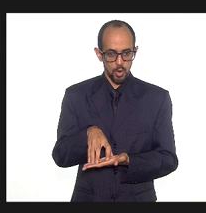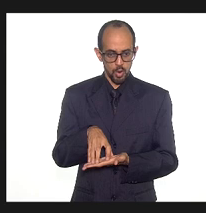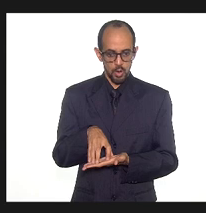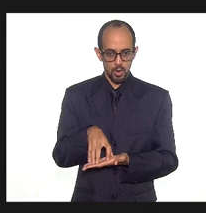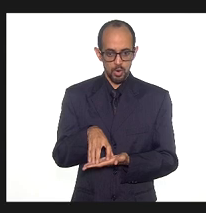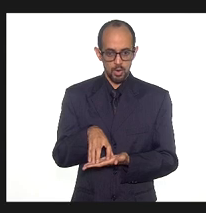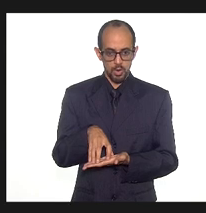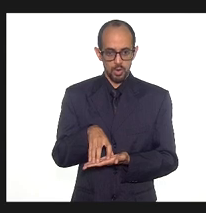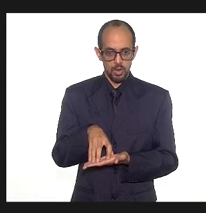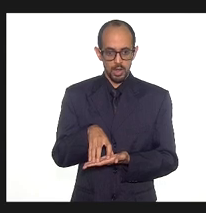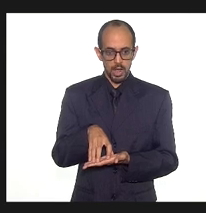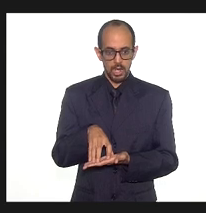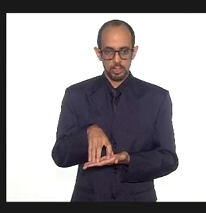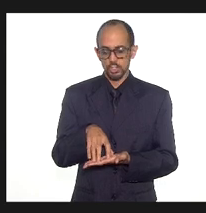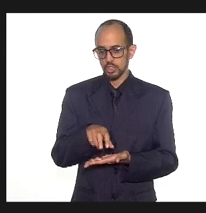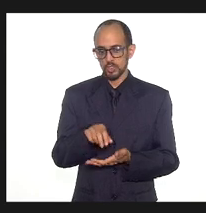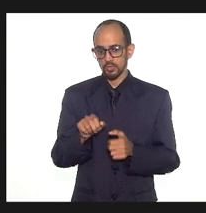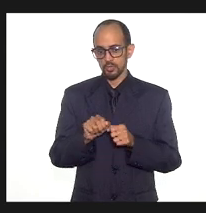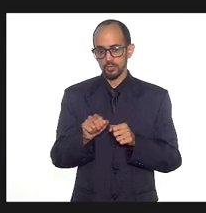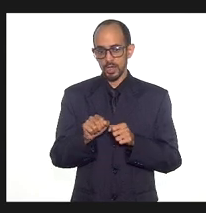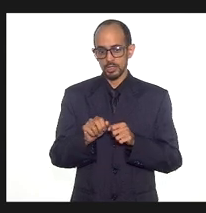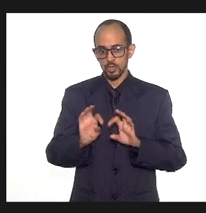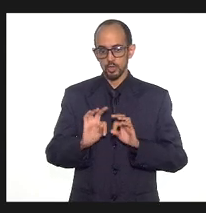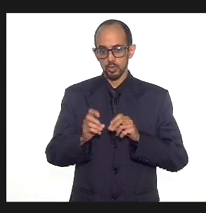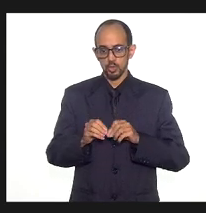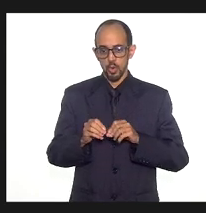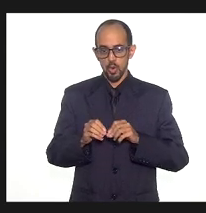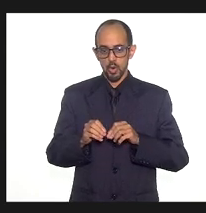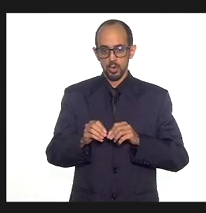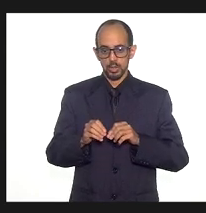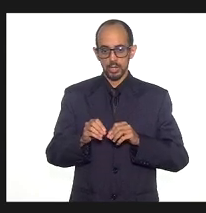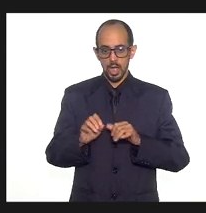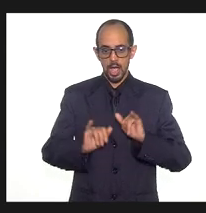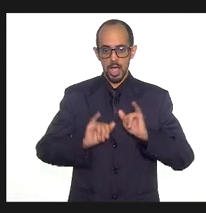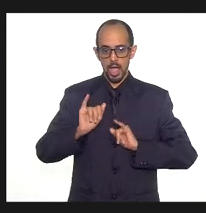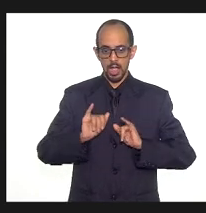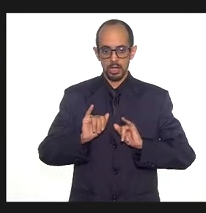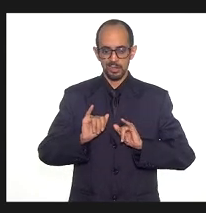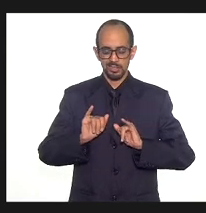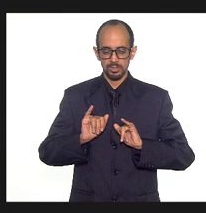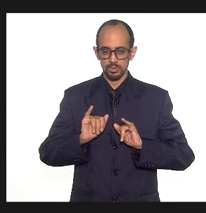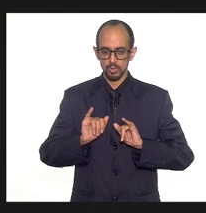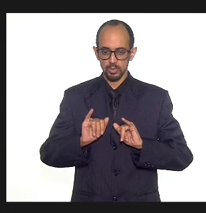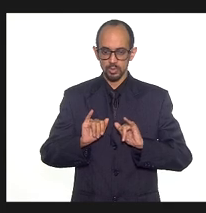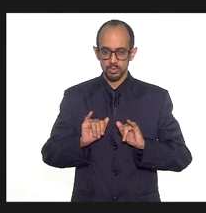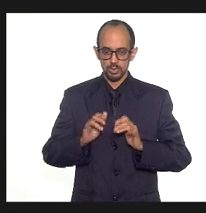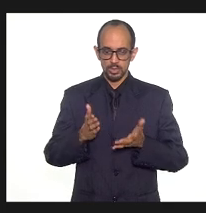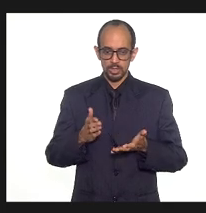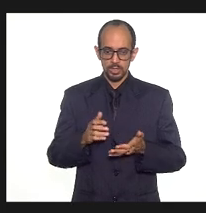na verdade, a gente está impactando toda a indústria com atrasos e